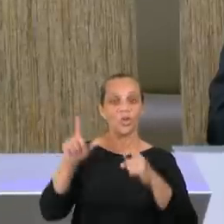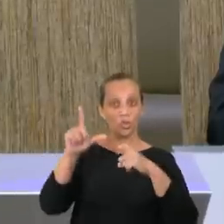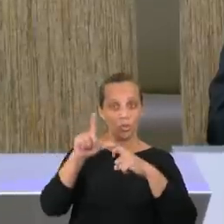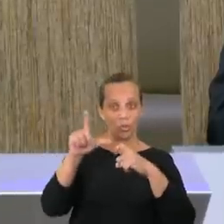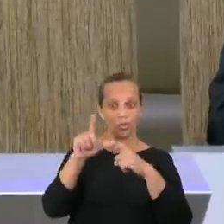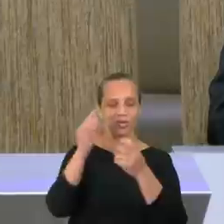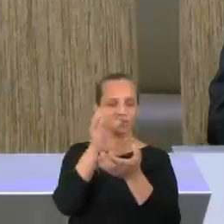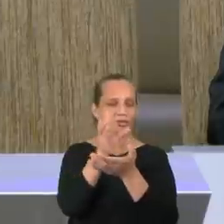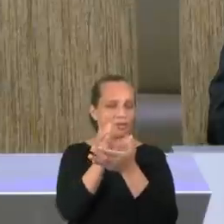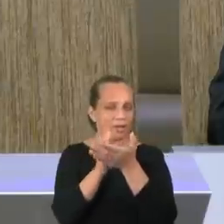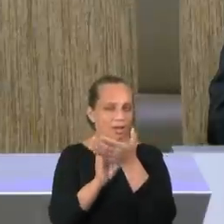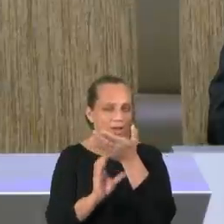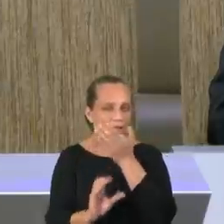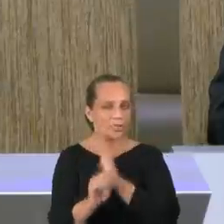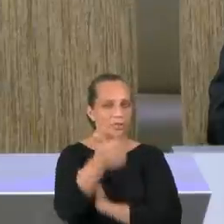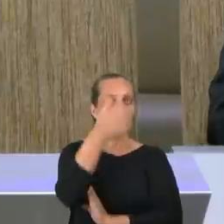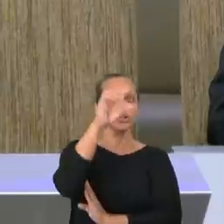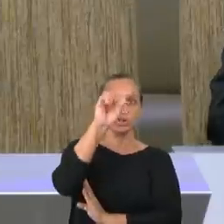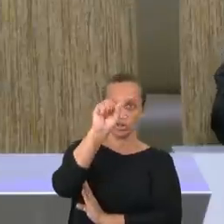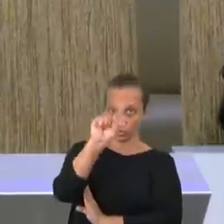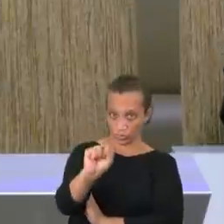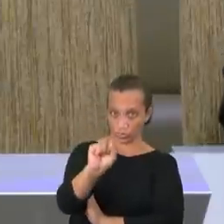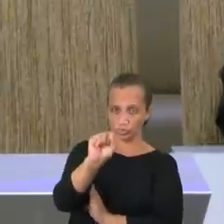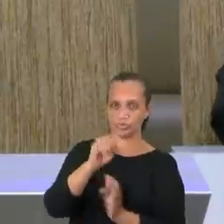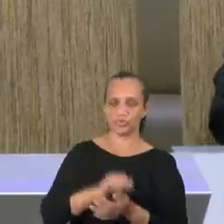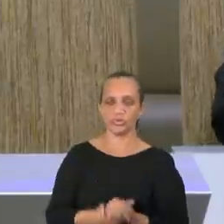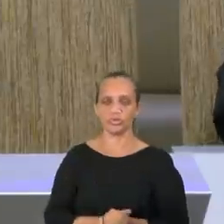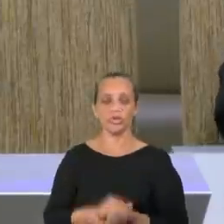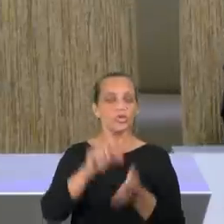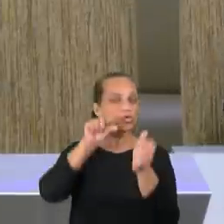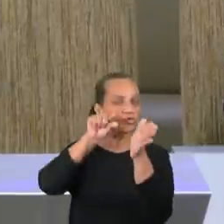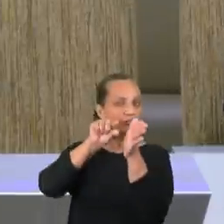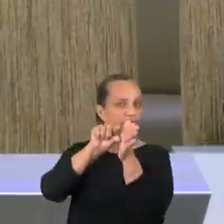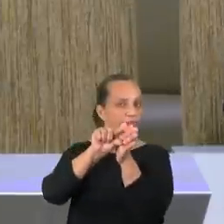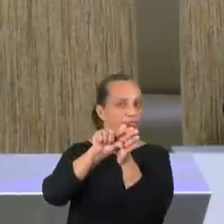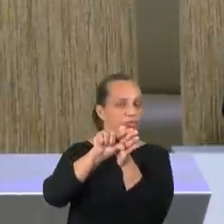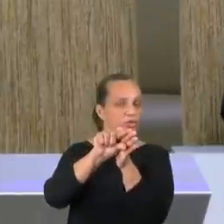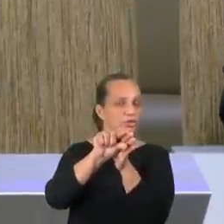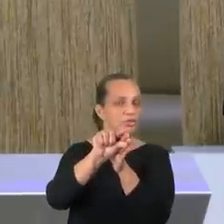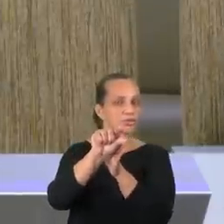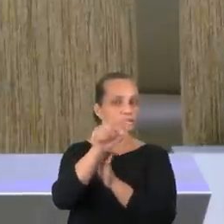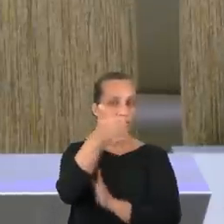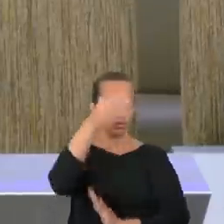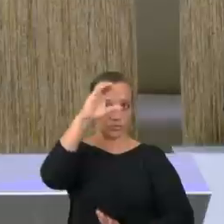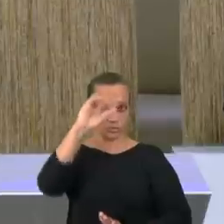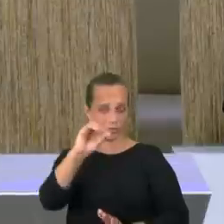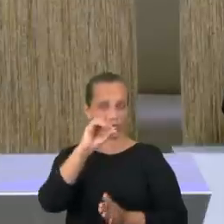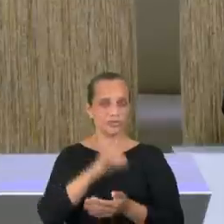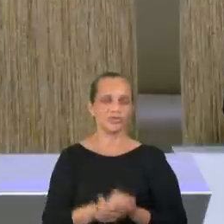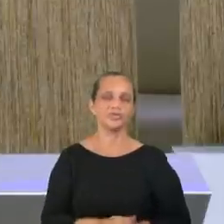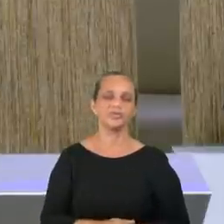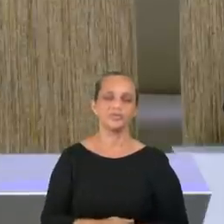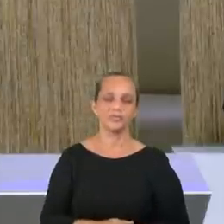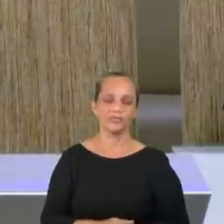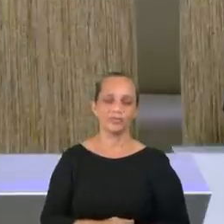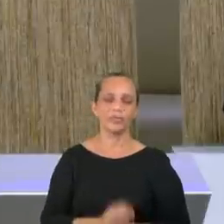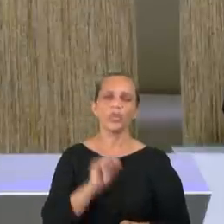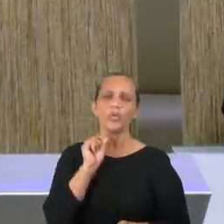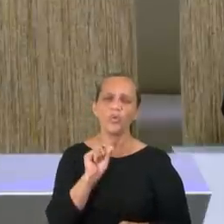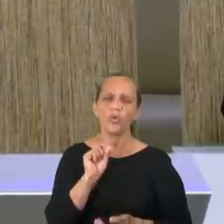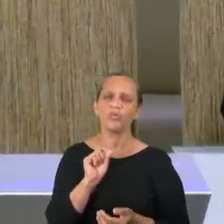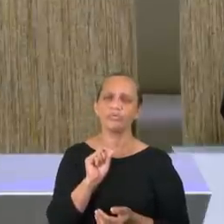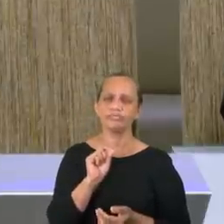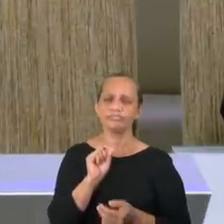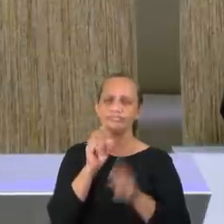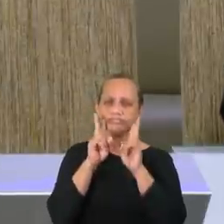no capítulo 18, e o versículo 10... ao que nos